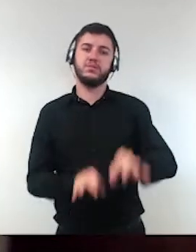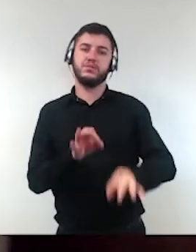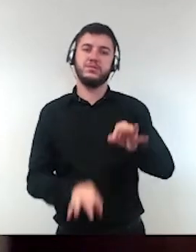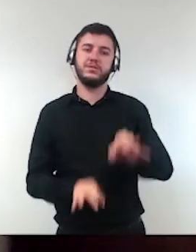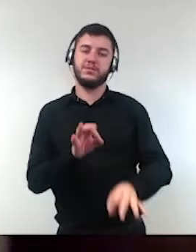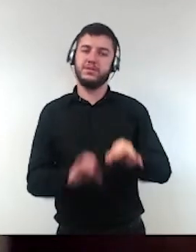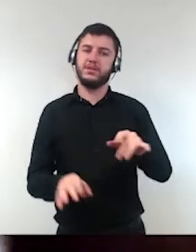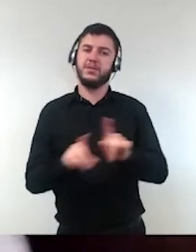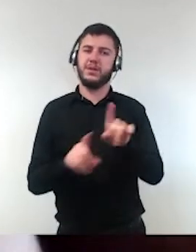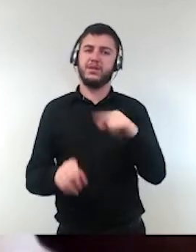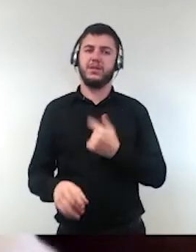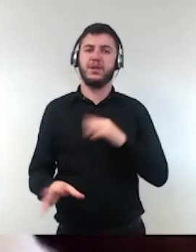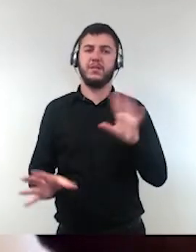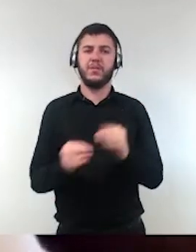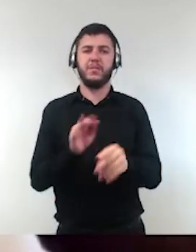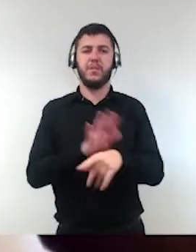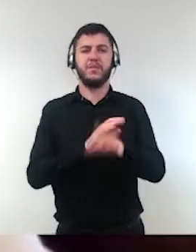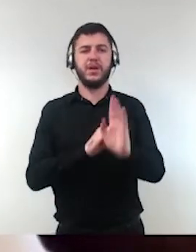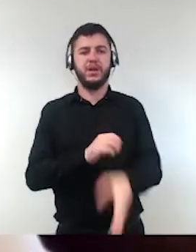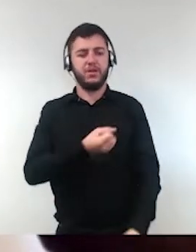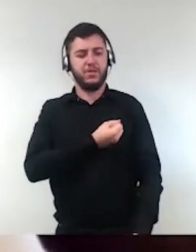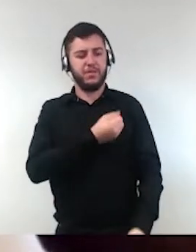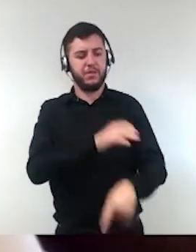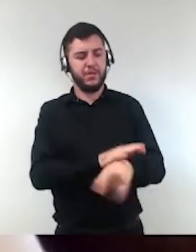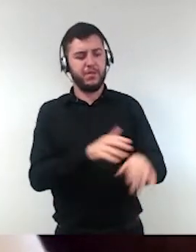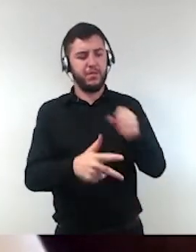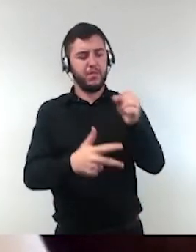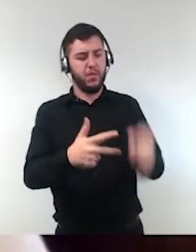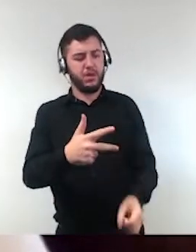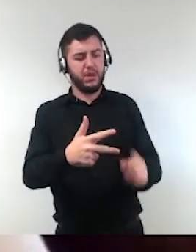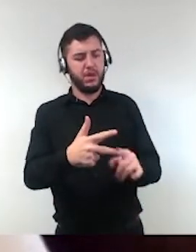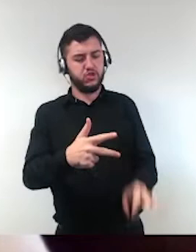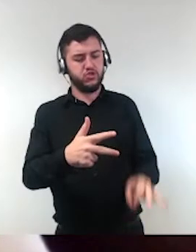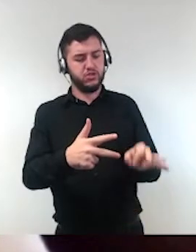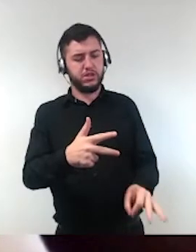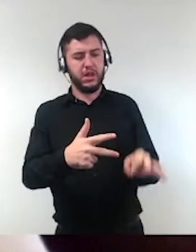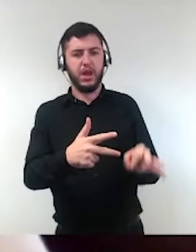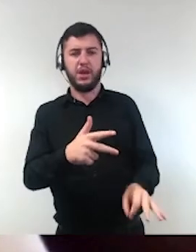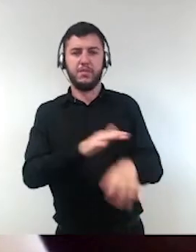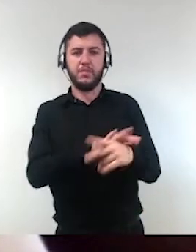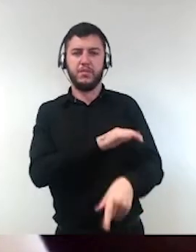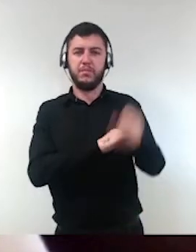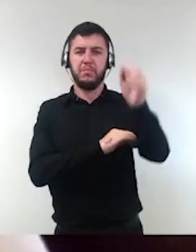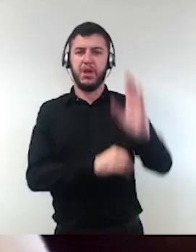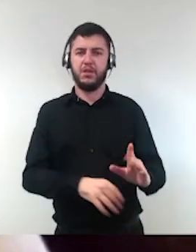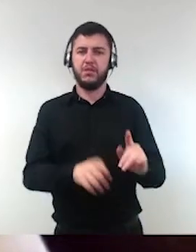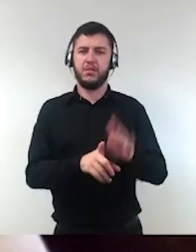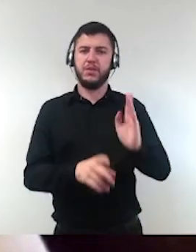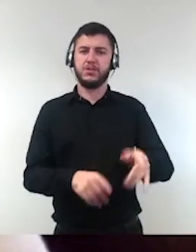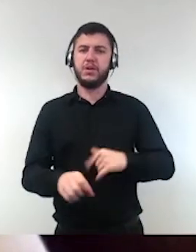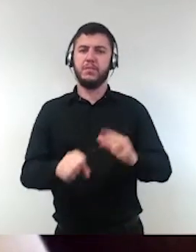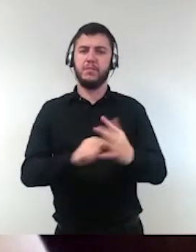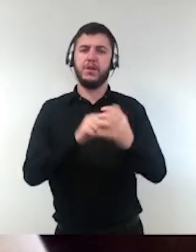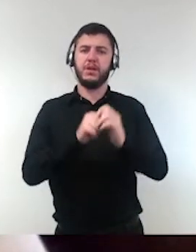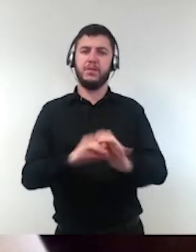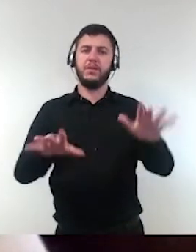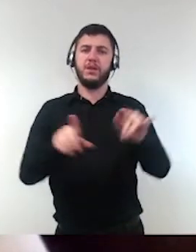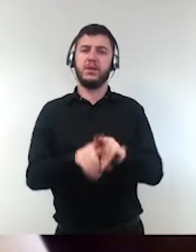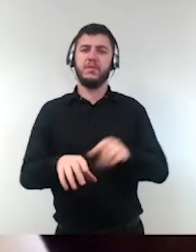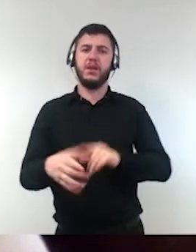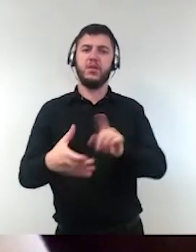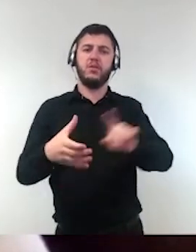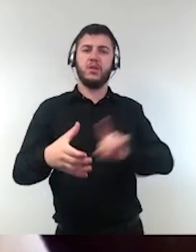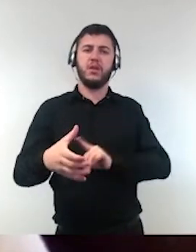números que demonstram que o judiciário brasileiro, apesar da declaração de pandemia e do isolamento social e